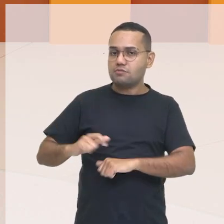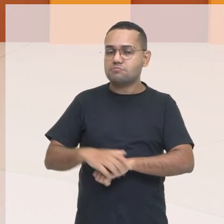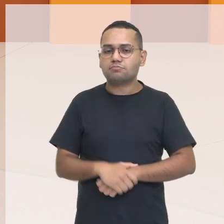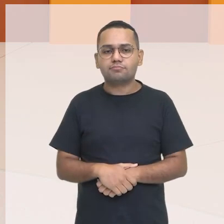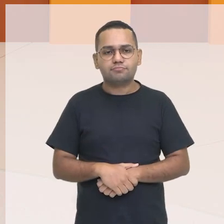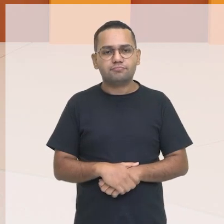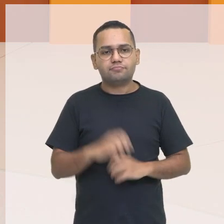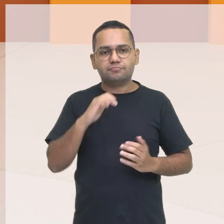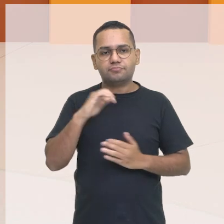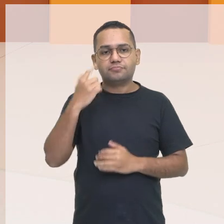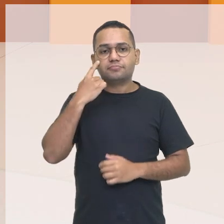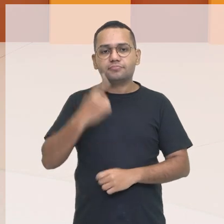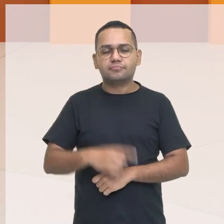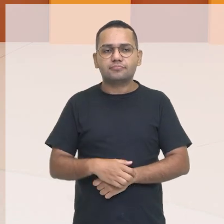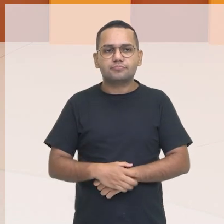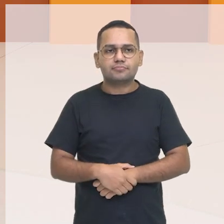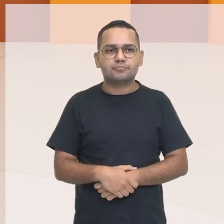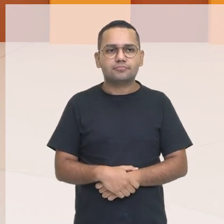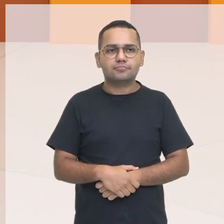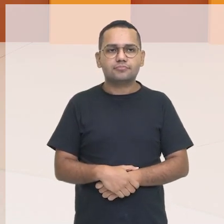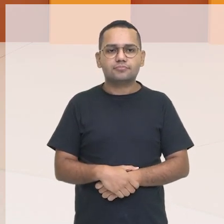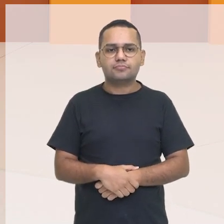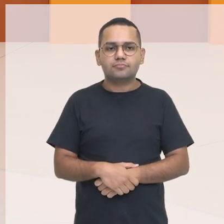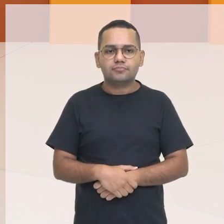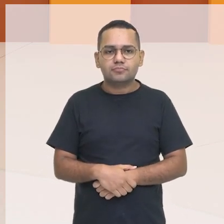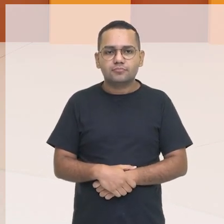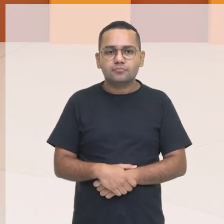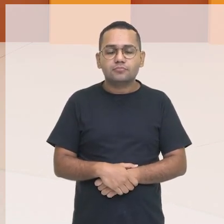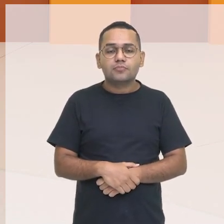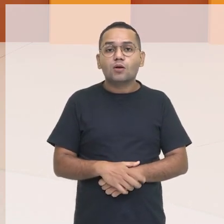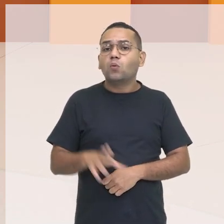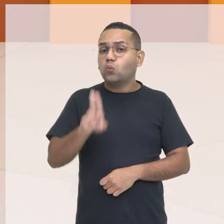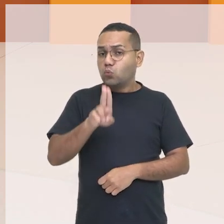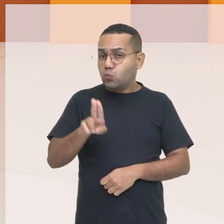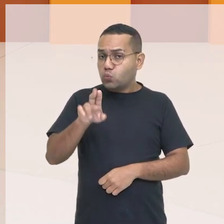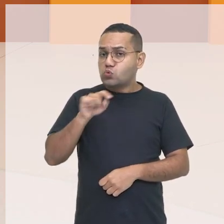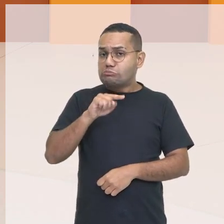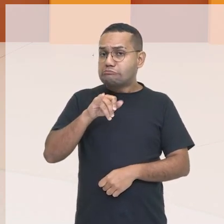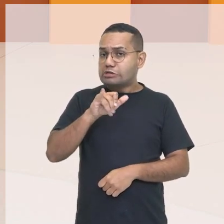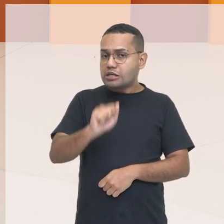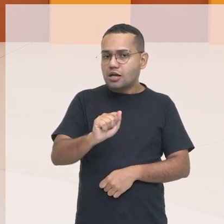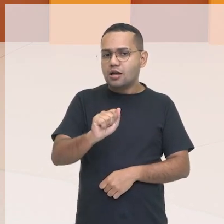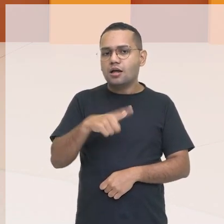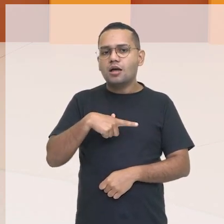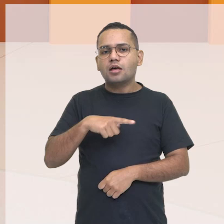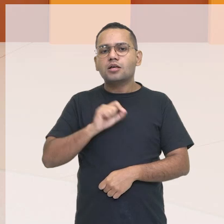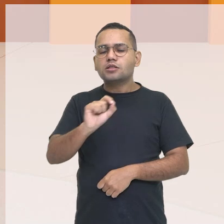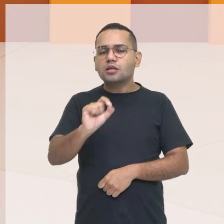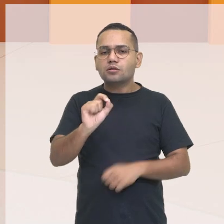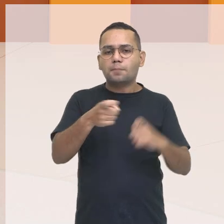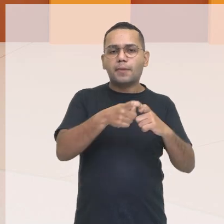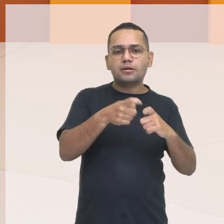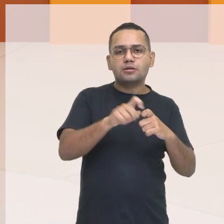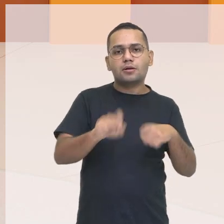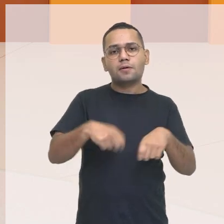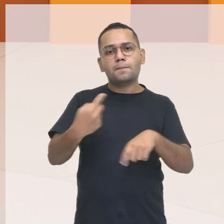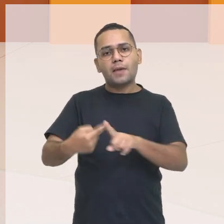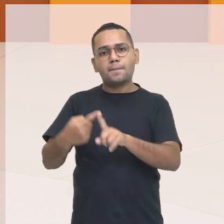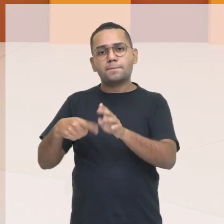aí, para a gente finalizando aqui, o uso da inteligência artificial na medicina e na